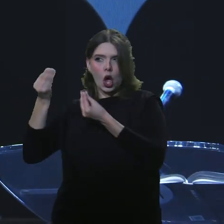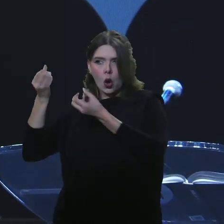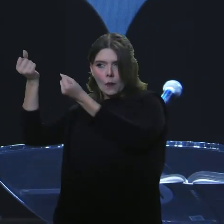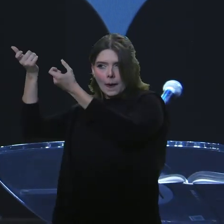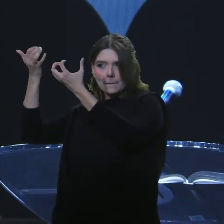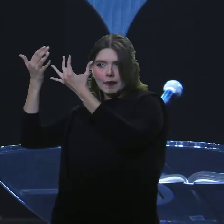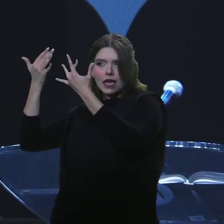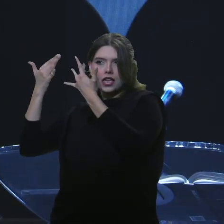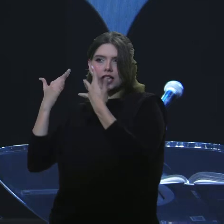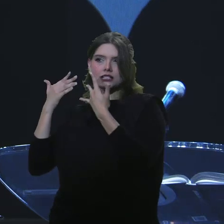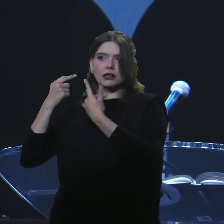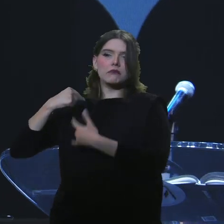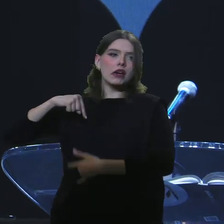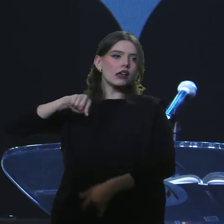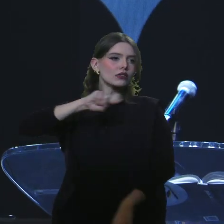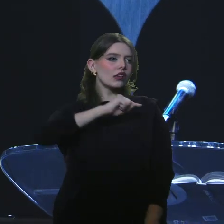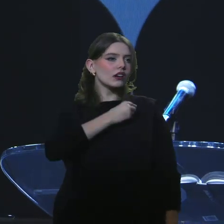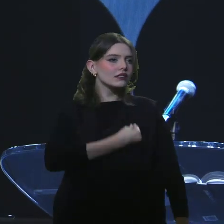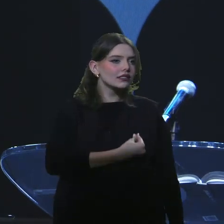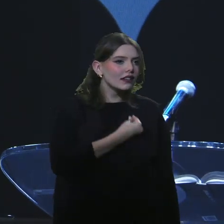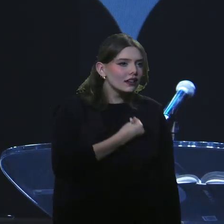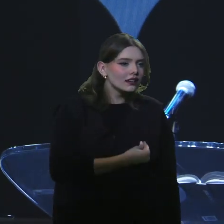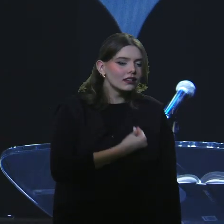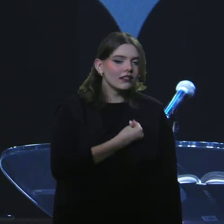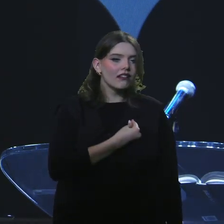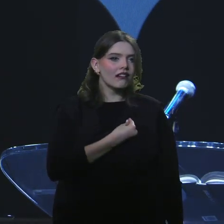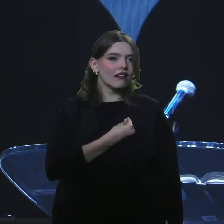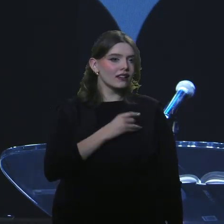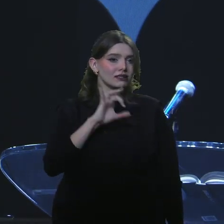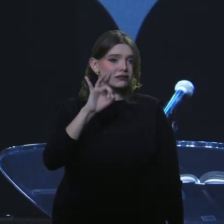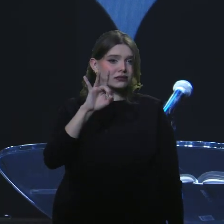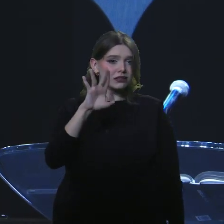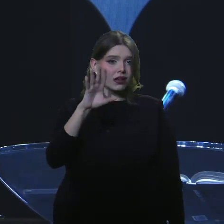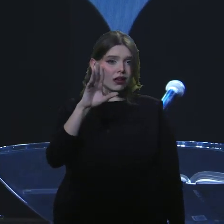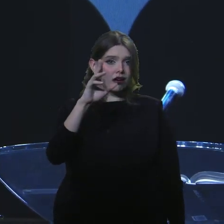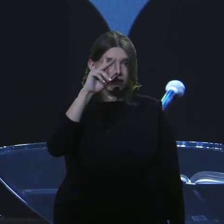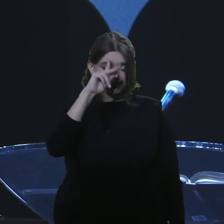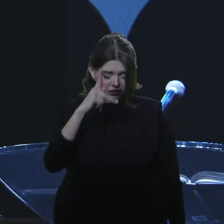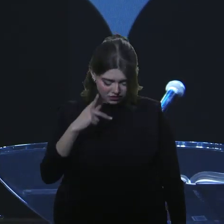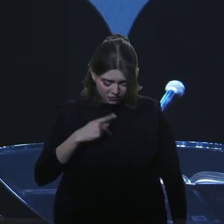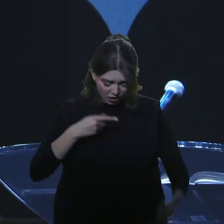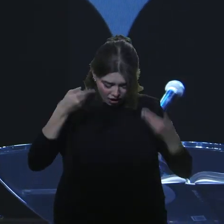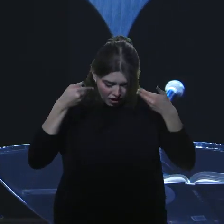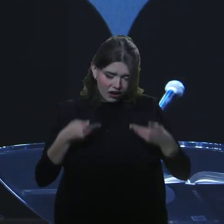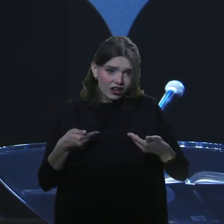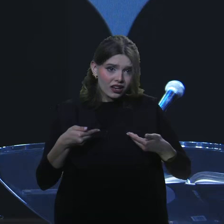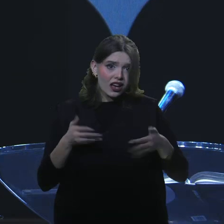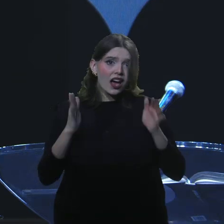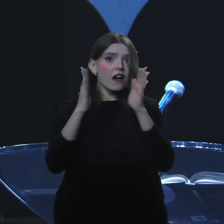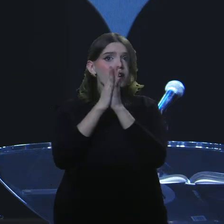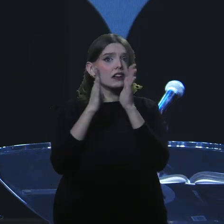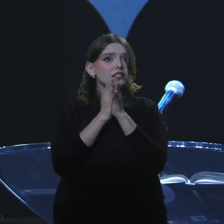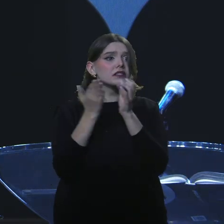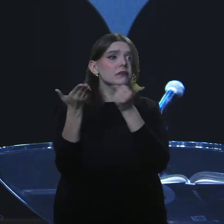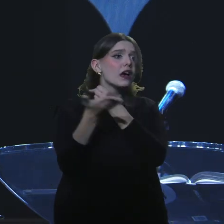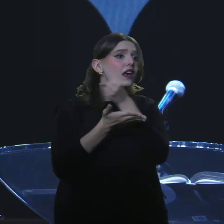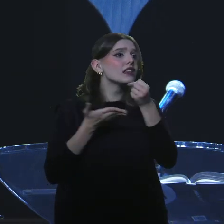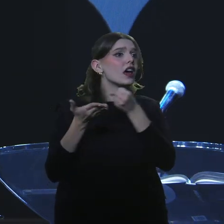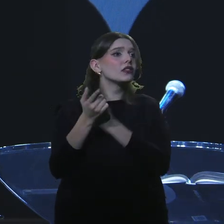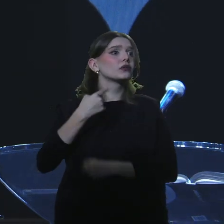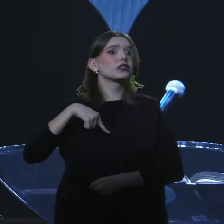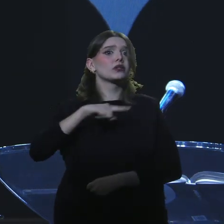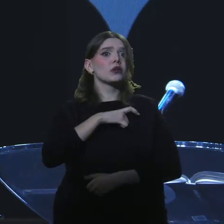mudar a nossa vida. A gente só olha para nós. As orações são baseadas nos nossos